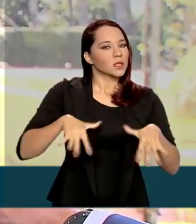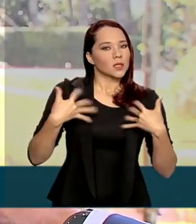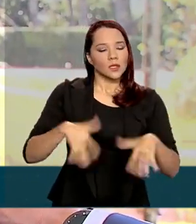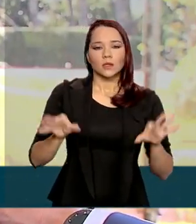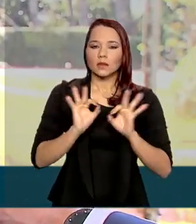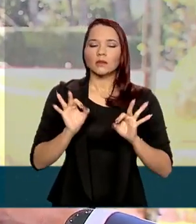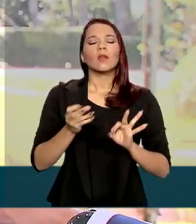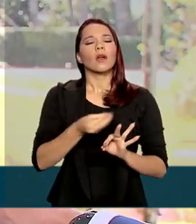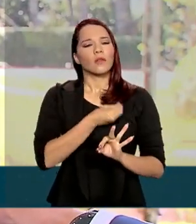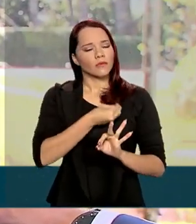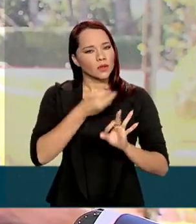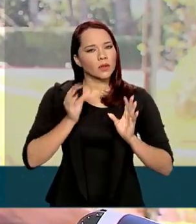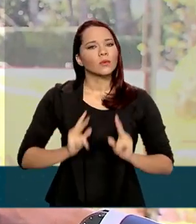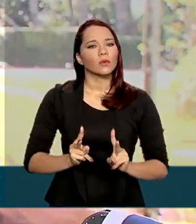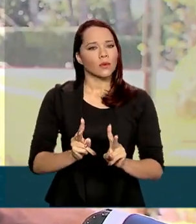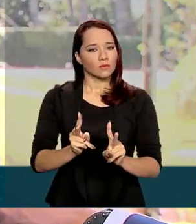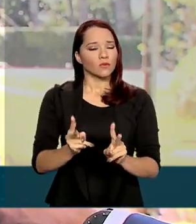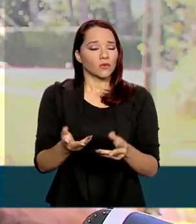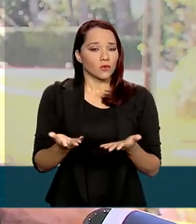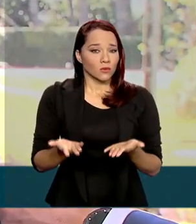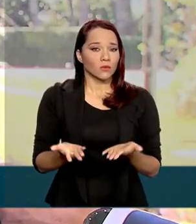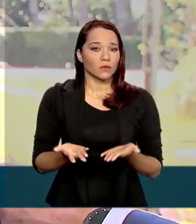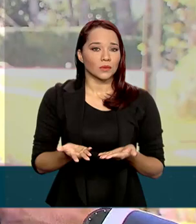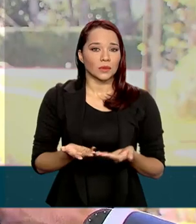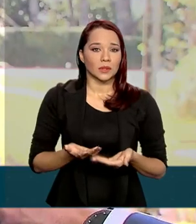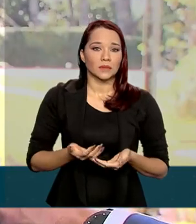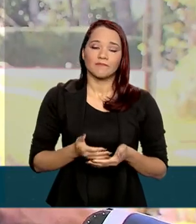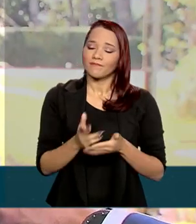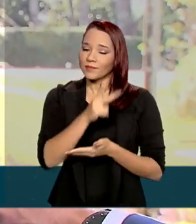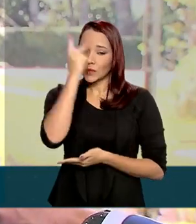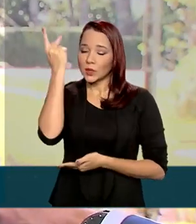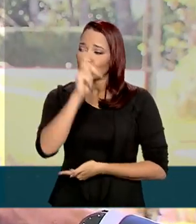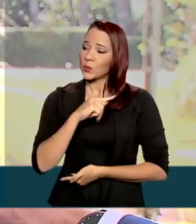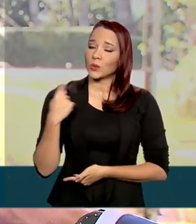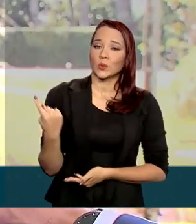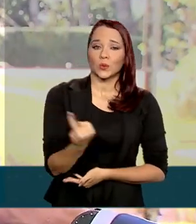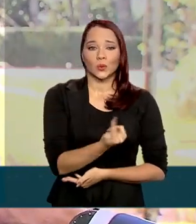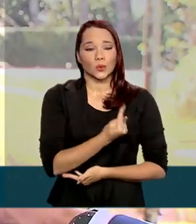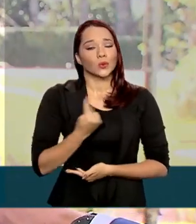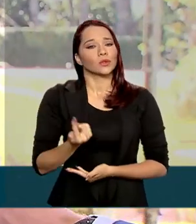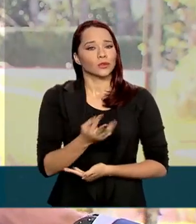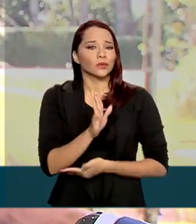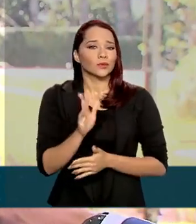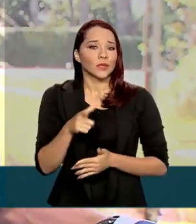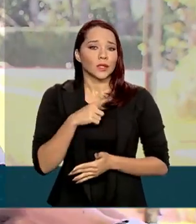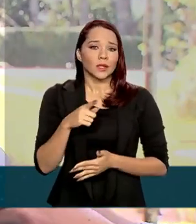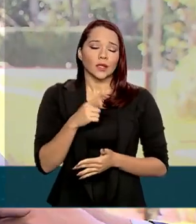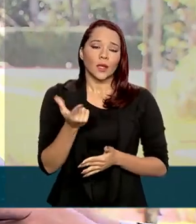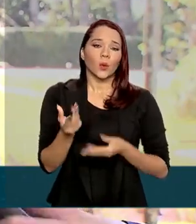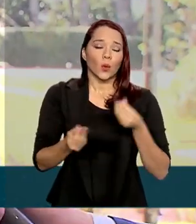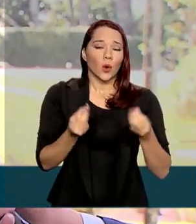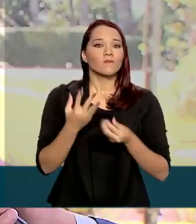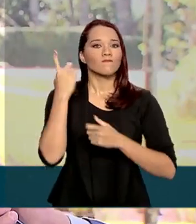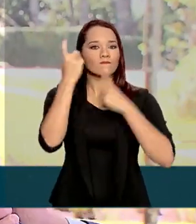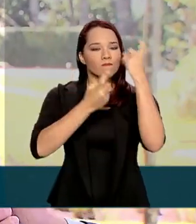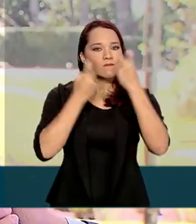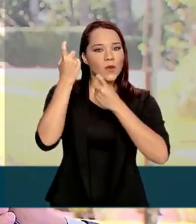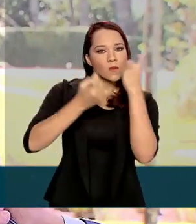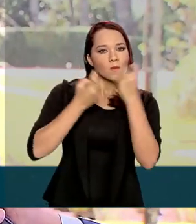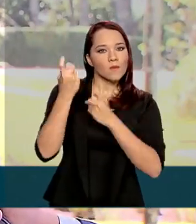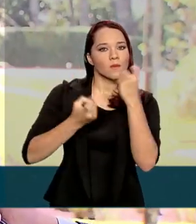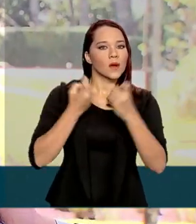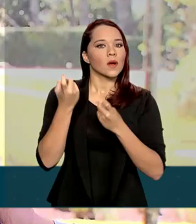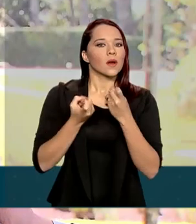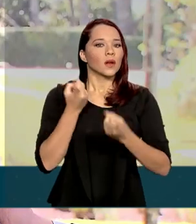a vida continua todo mundo está em grande parte a preocupado